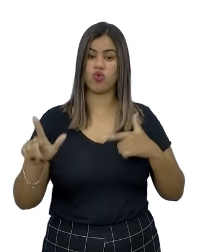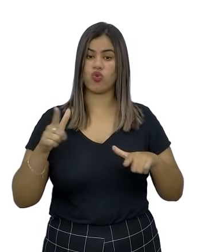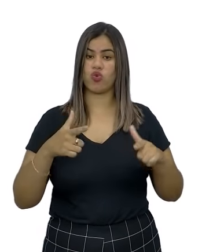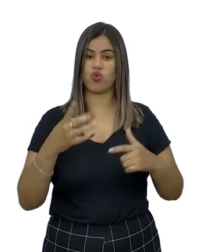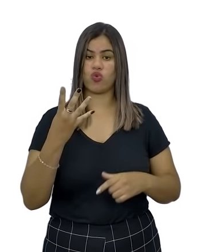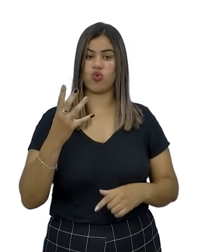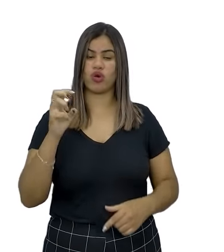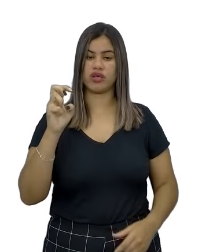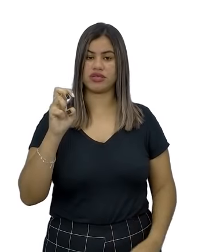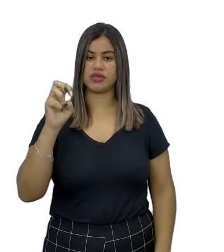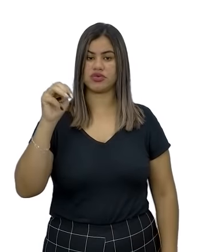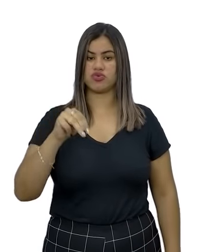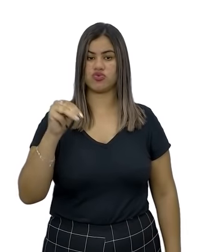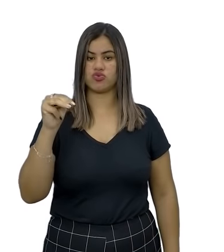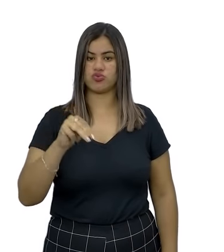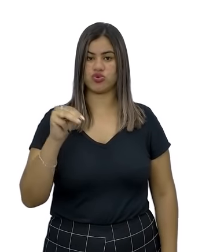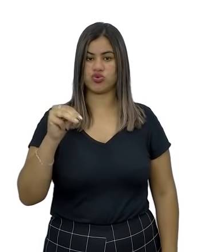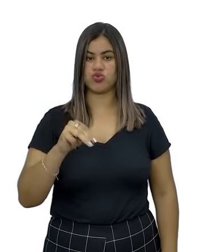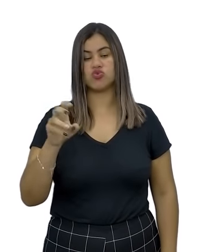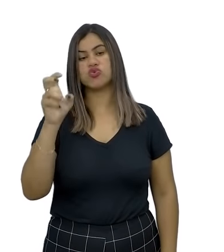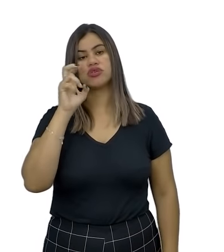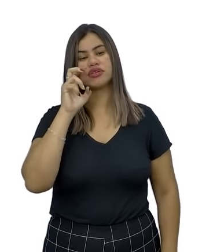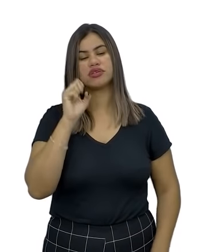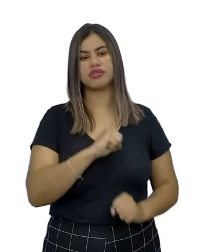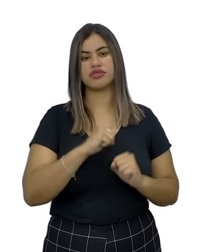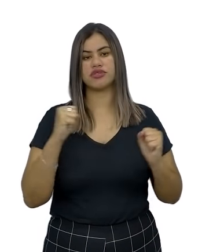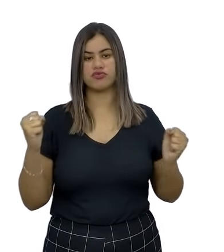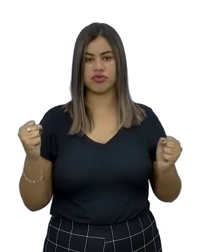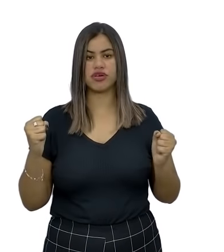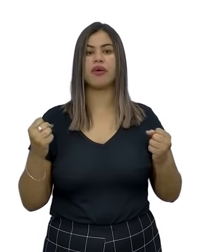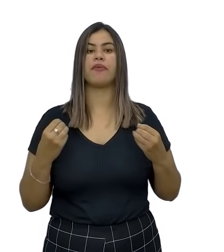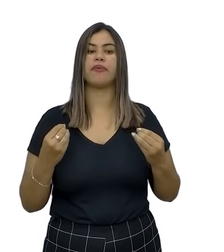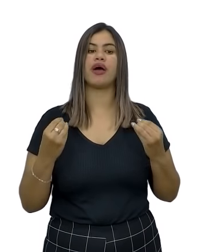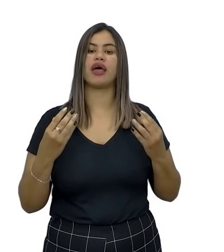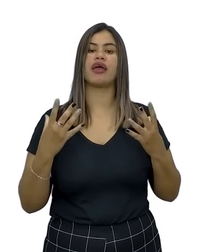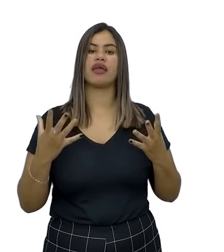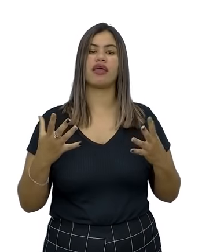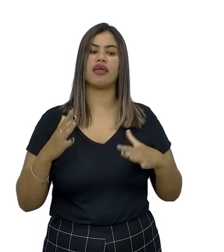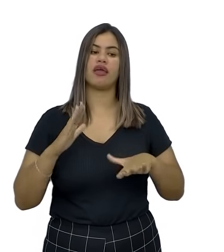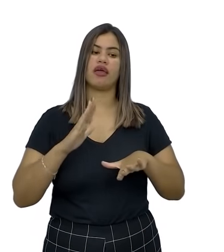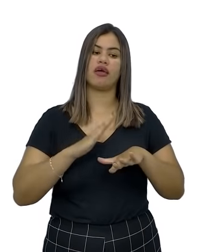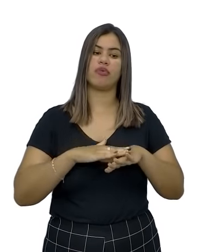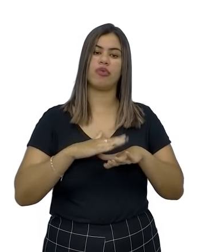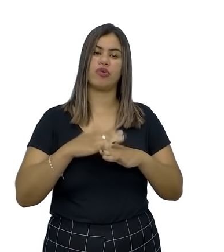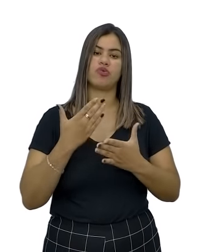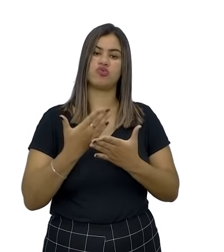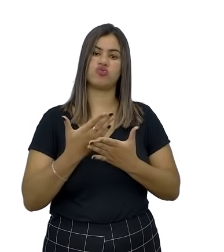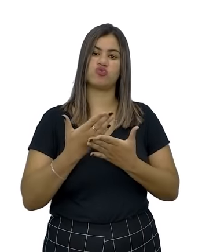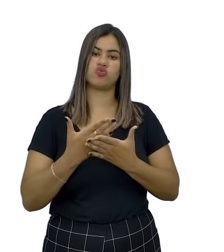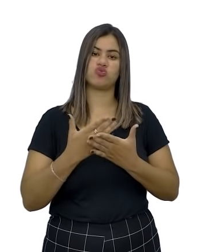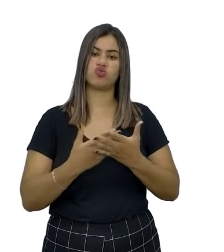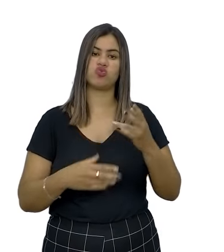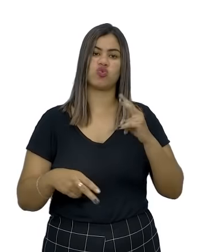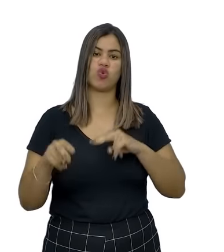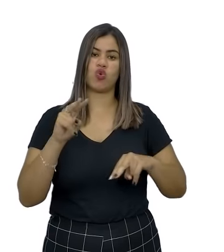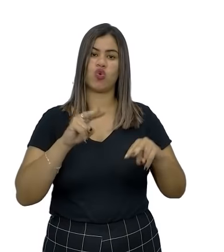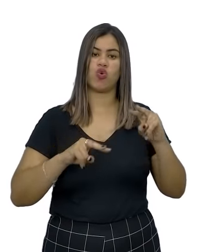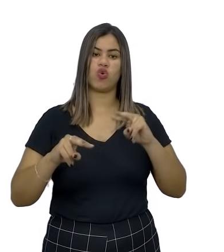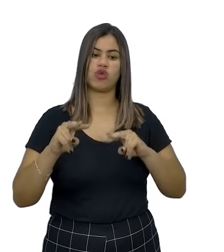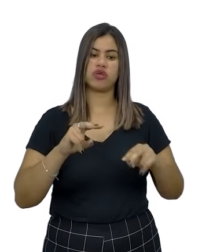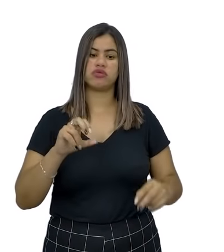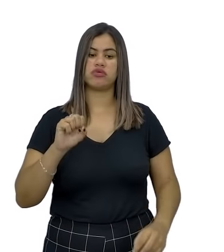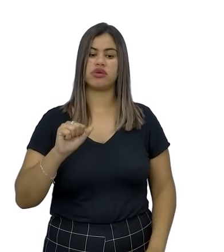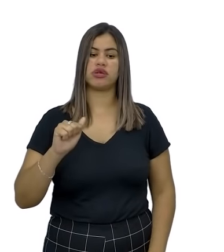45 minutos das manhãs aí de quinta-feira de vocês para realizarem os estudos, olhando para a